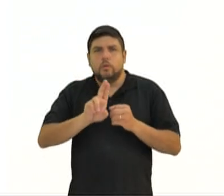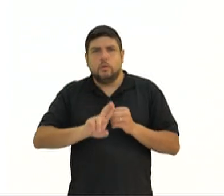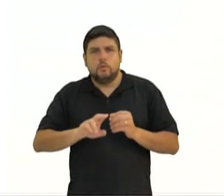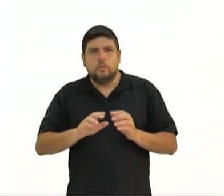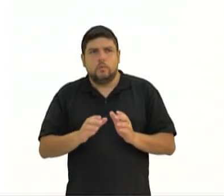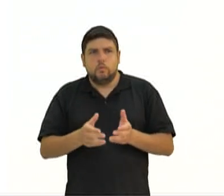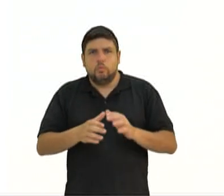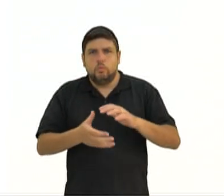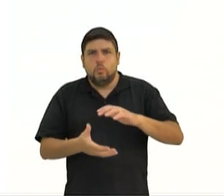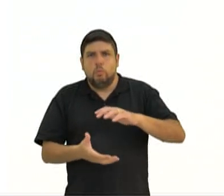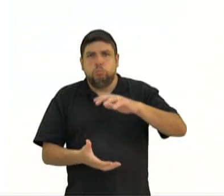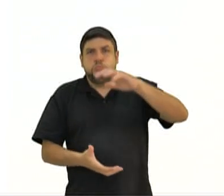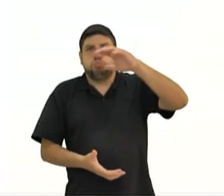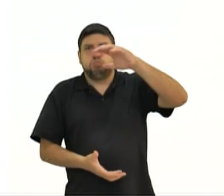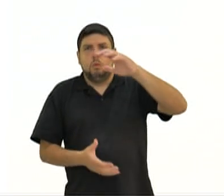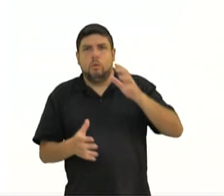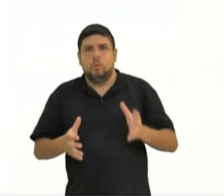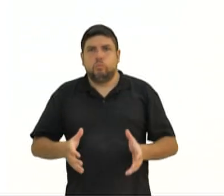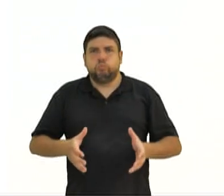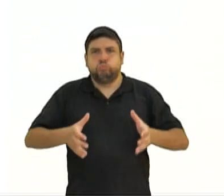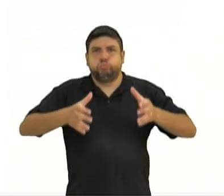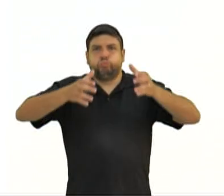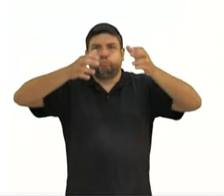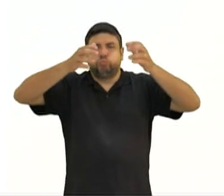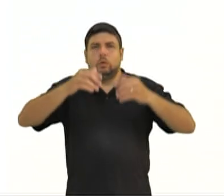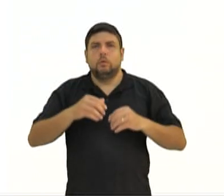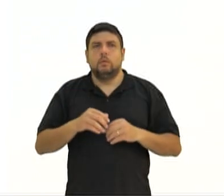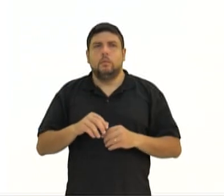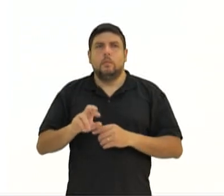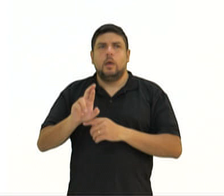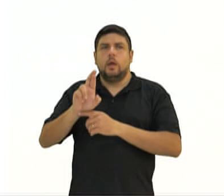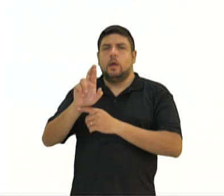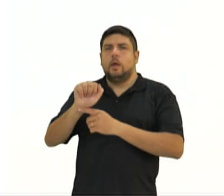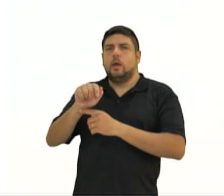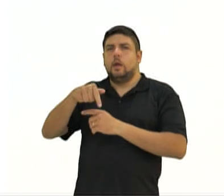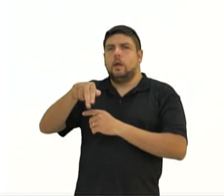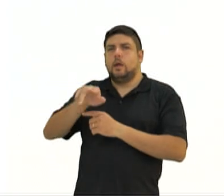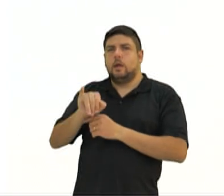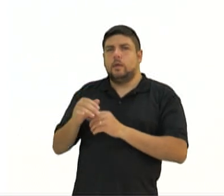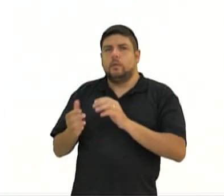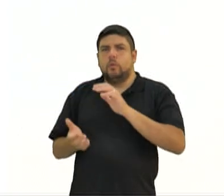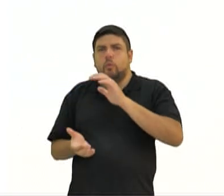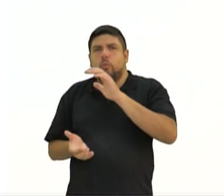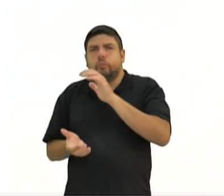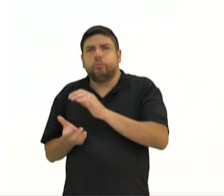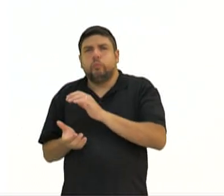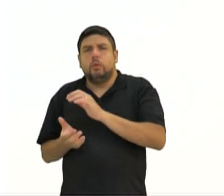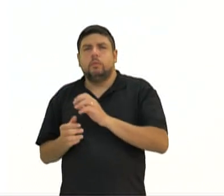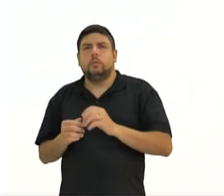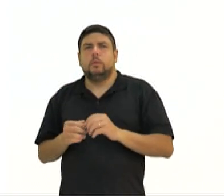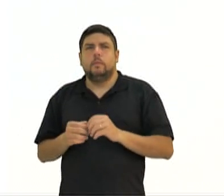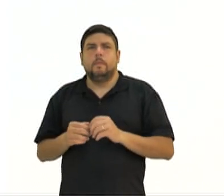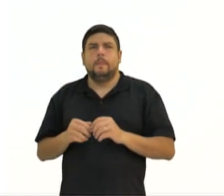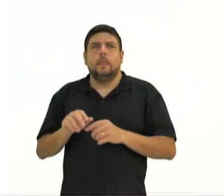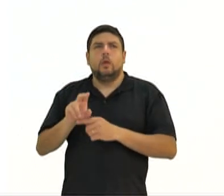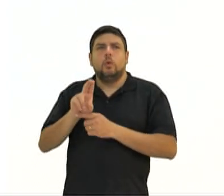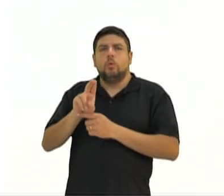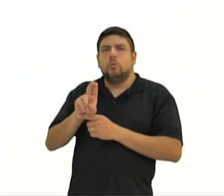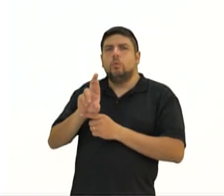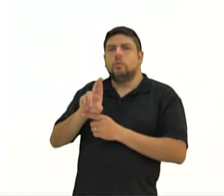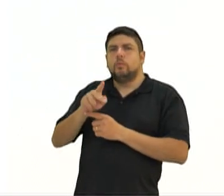utensílios enormes, tá? O raque são os jarros menores e o urpo também é essa forma